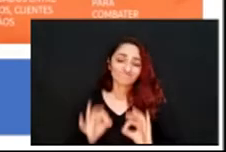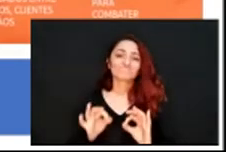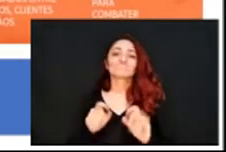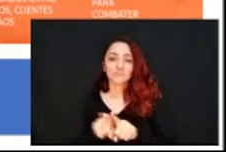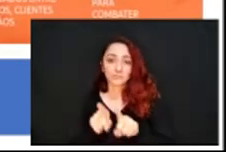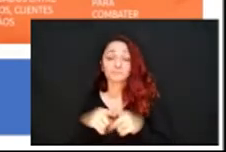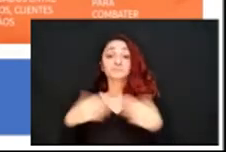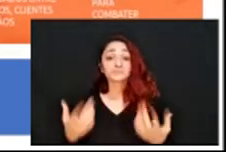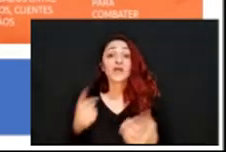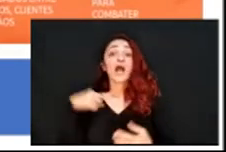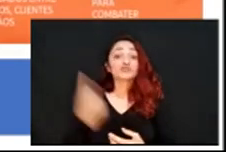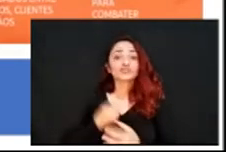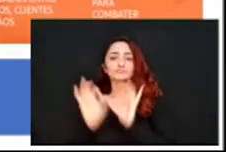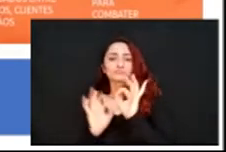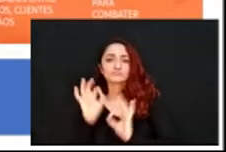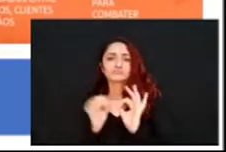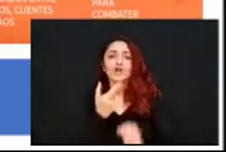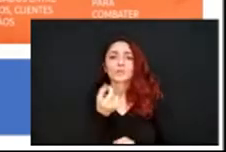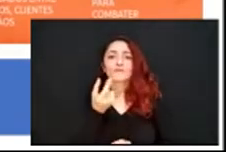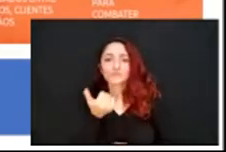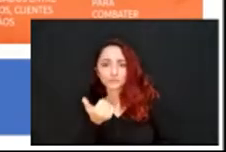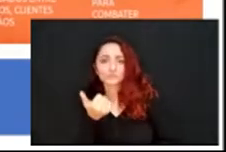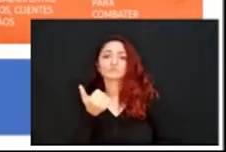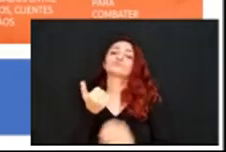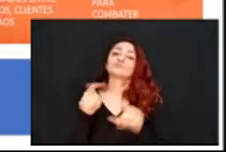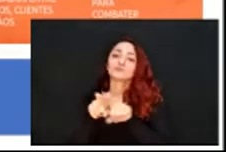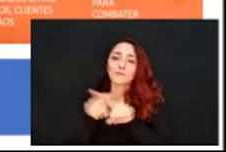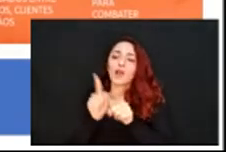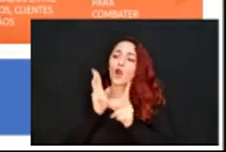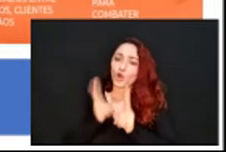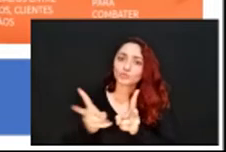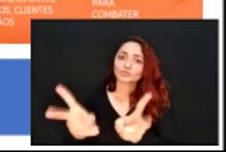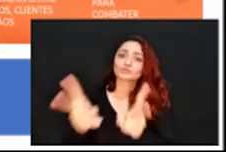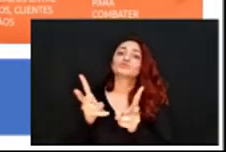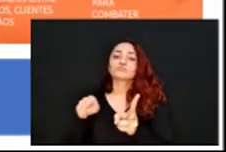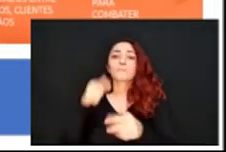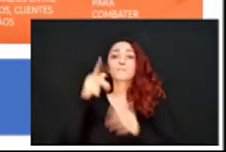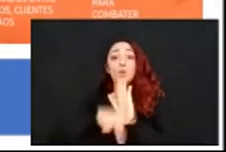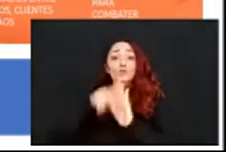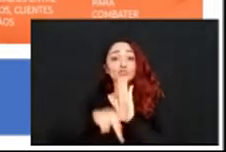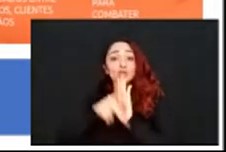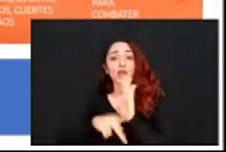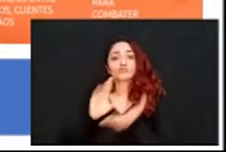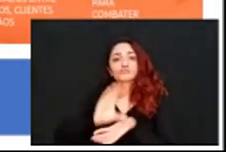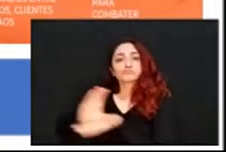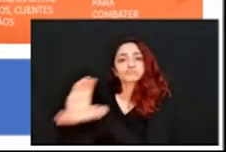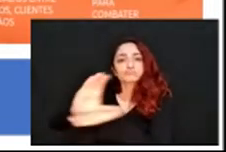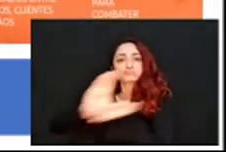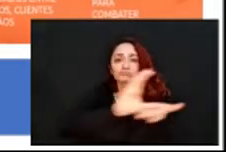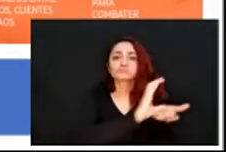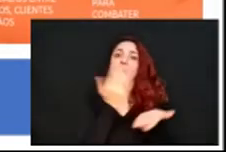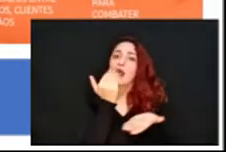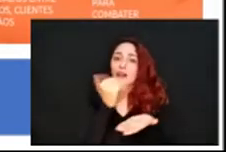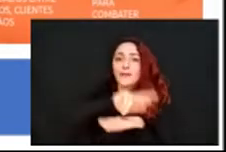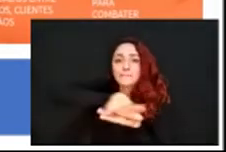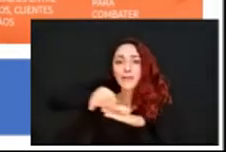2021 Nós demos continuidade a um ao projeto de doação de alimentos a em 2021 mas